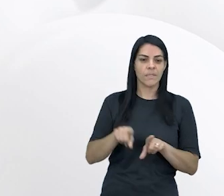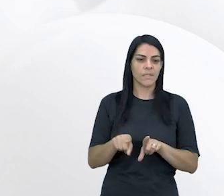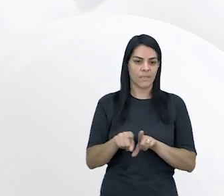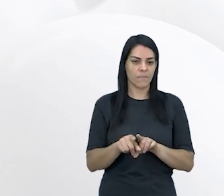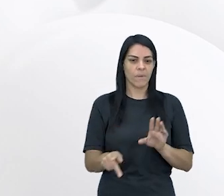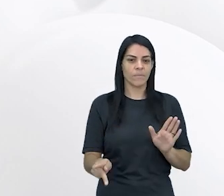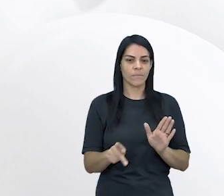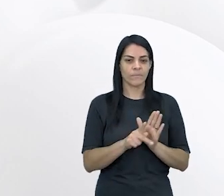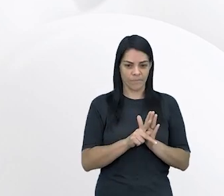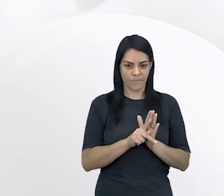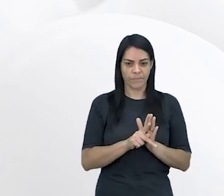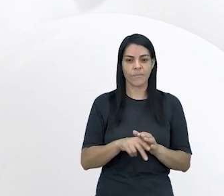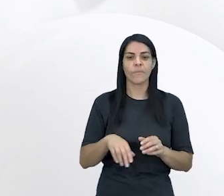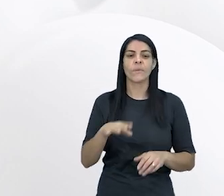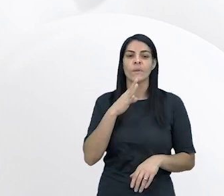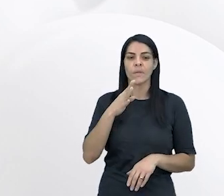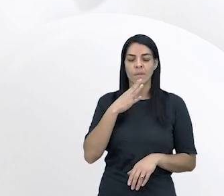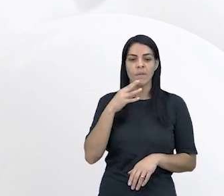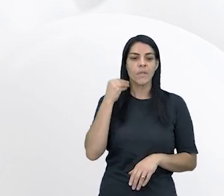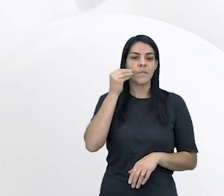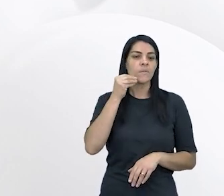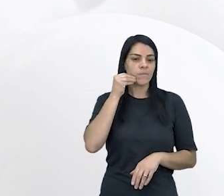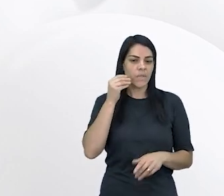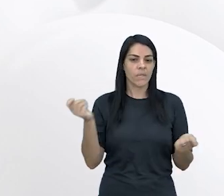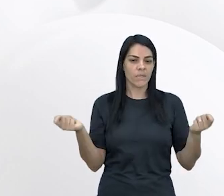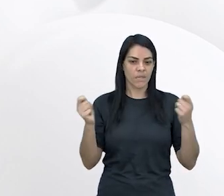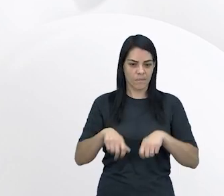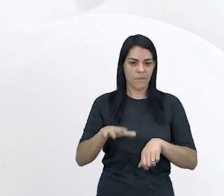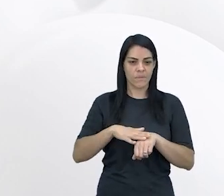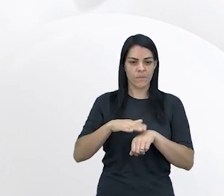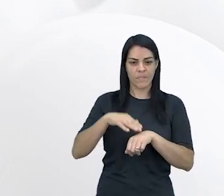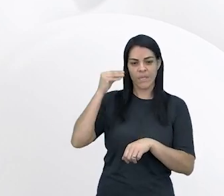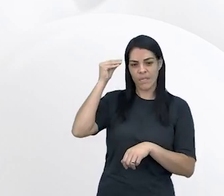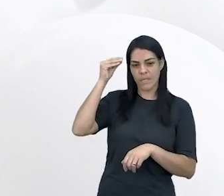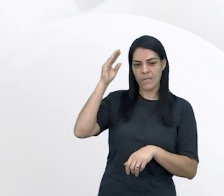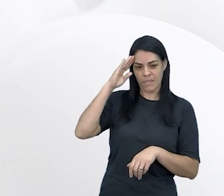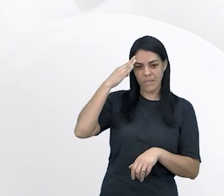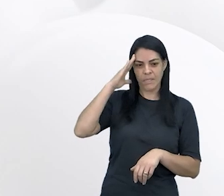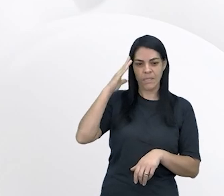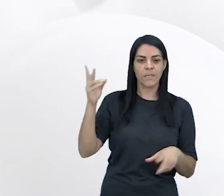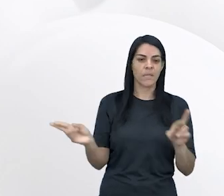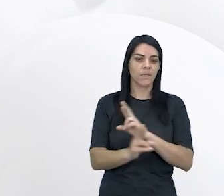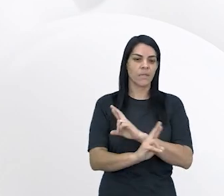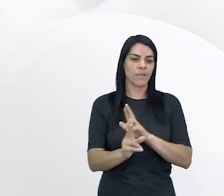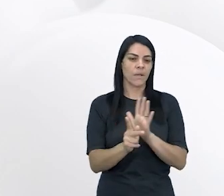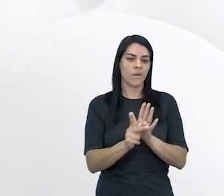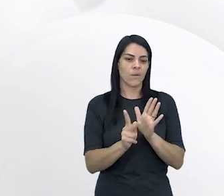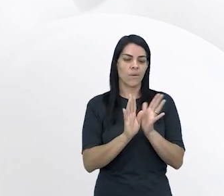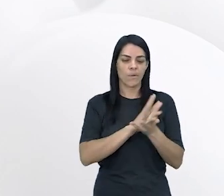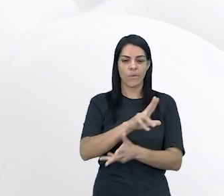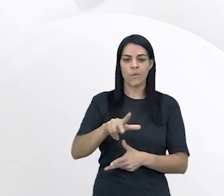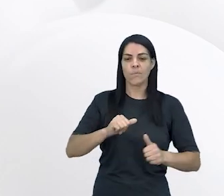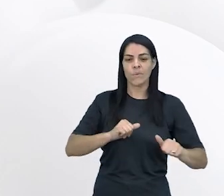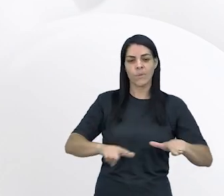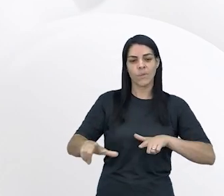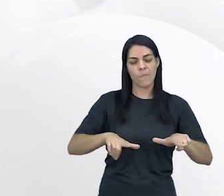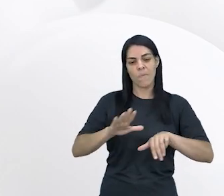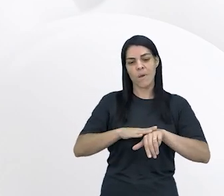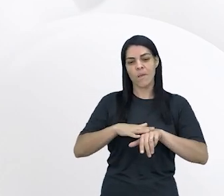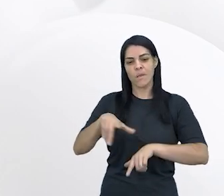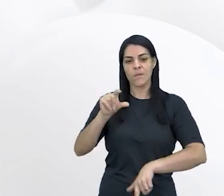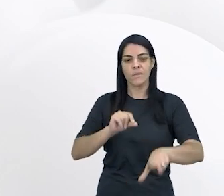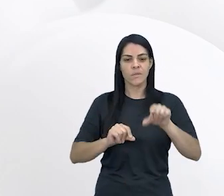de conhecimentos e experiências que lhe possibilitem entender as relações próprias do mundo do trabalho e fazer